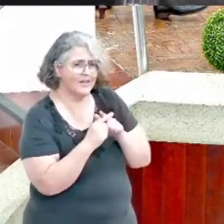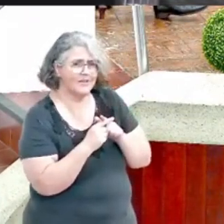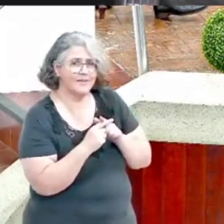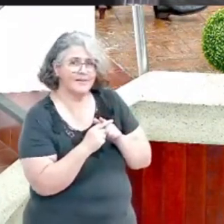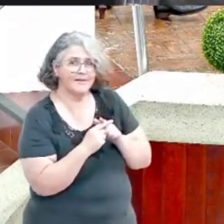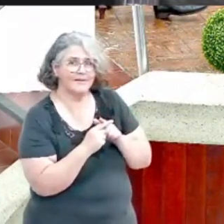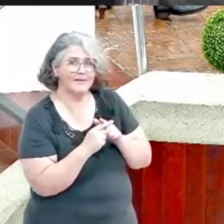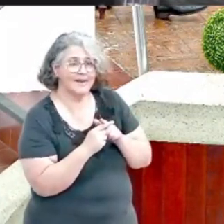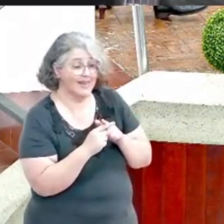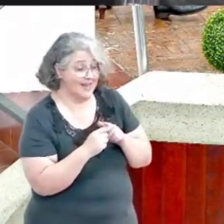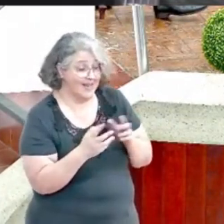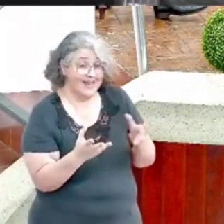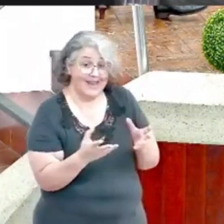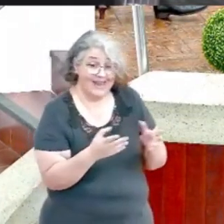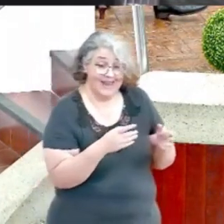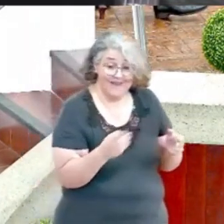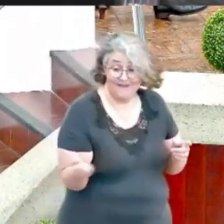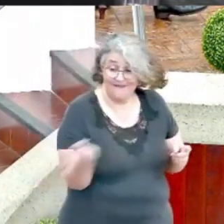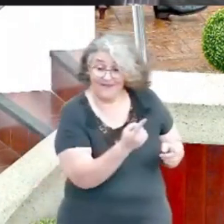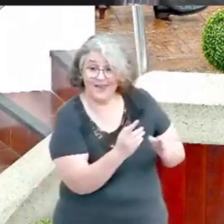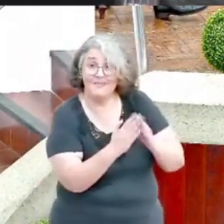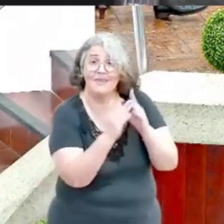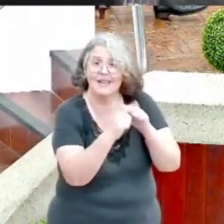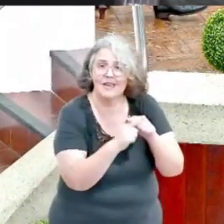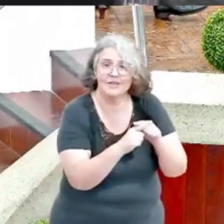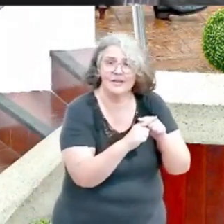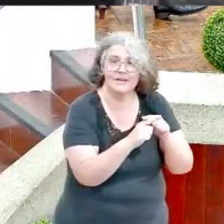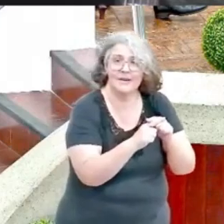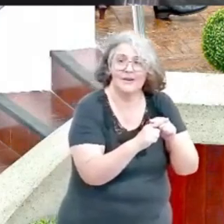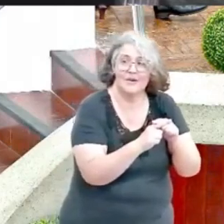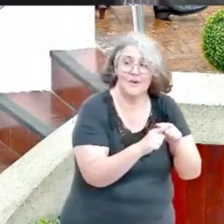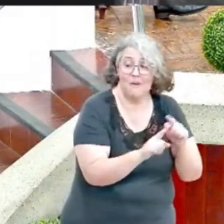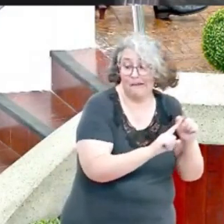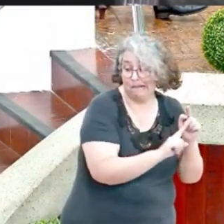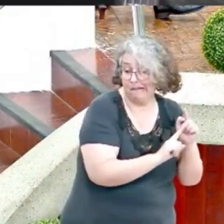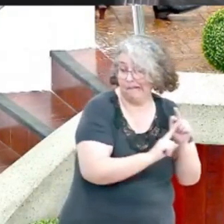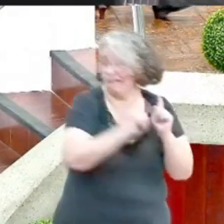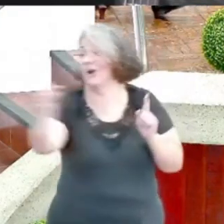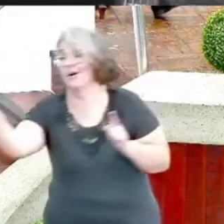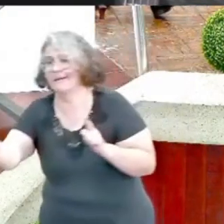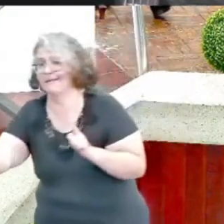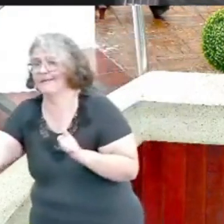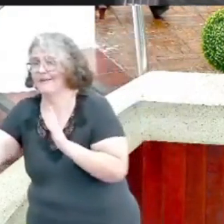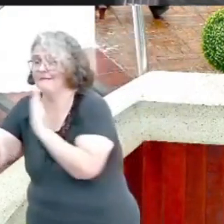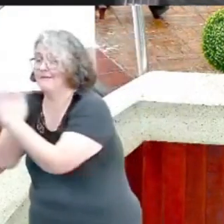correr para a igreja ou correr da igreja?